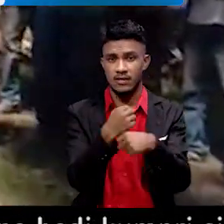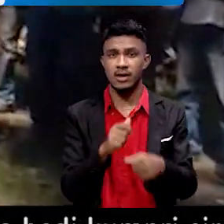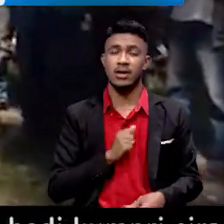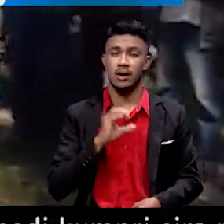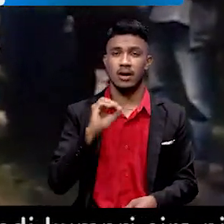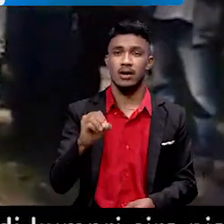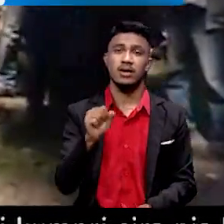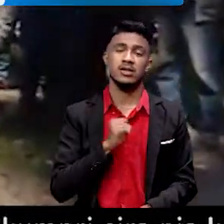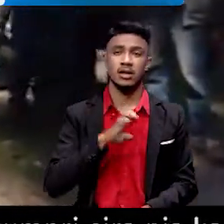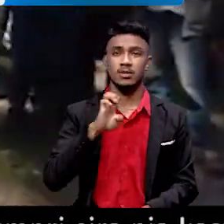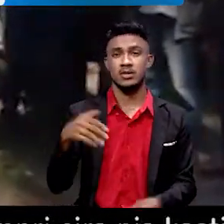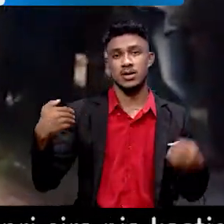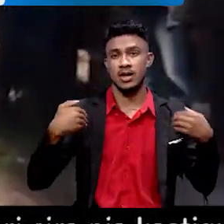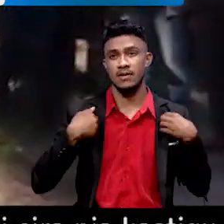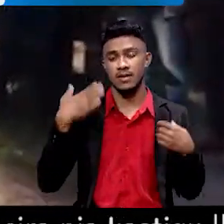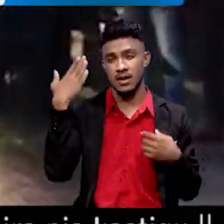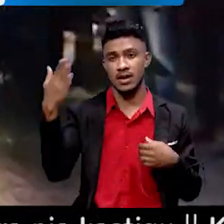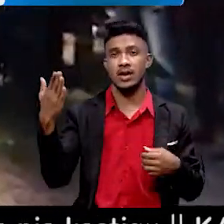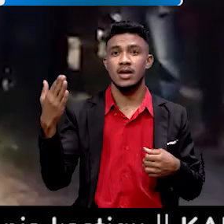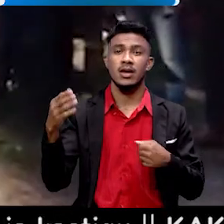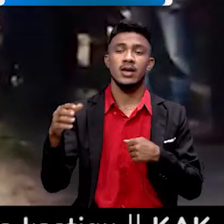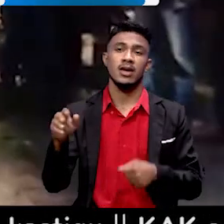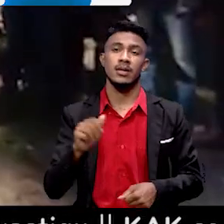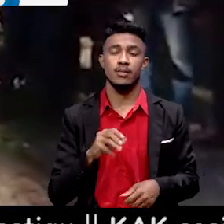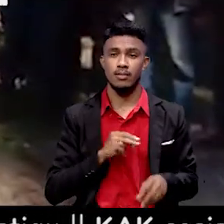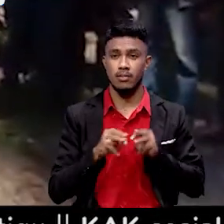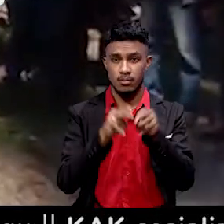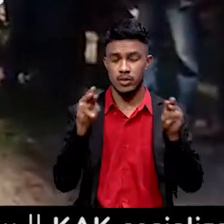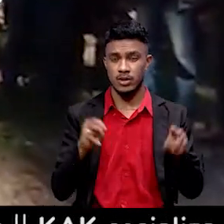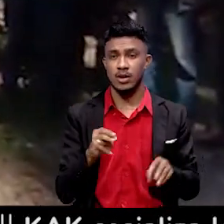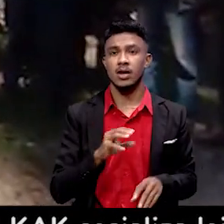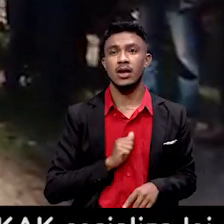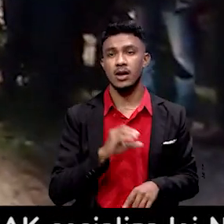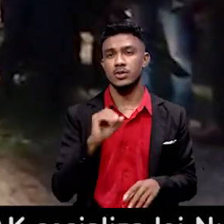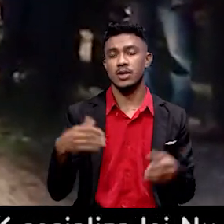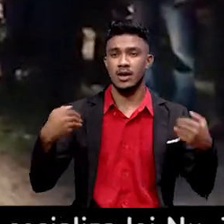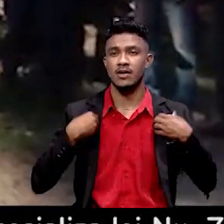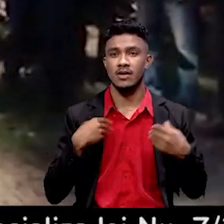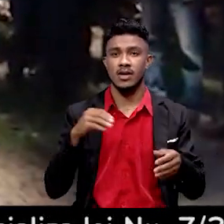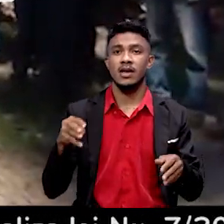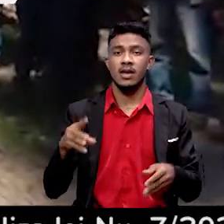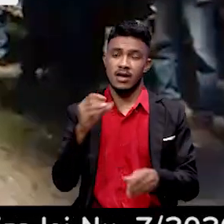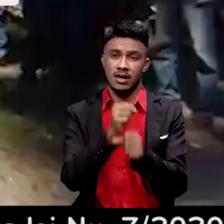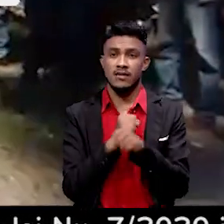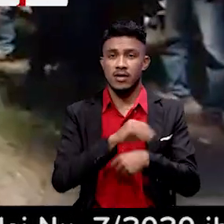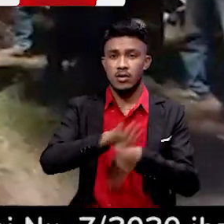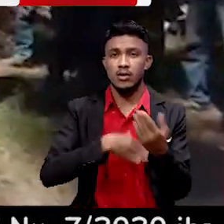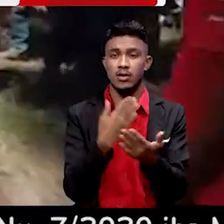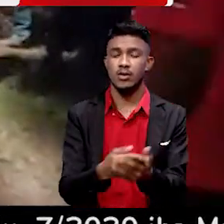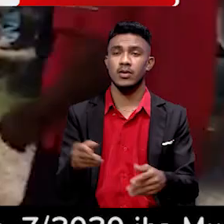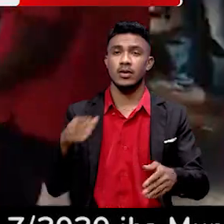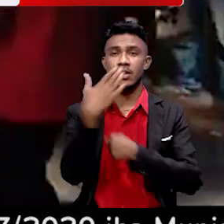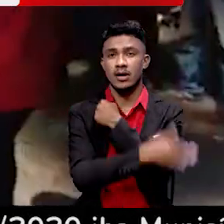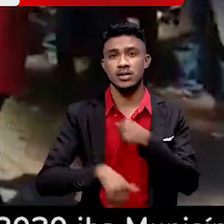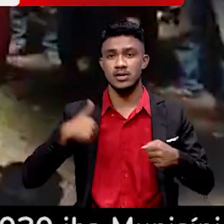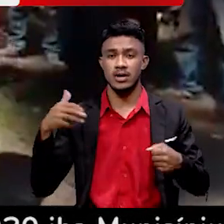e a Sama Mosia, e a remissão Mosia, e a Mobissima Mosia. Mas bem, café, com tudo tem que mais Israel Urbai. A minha